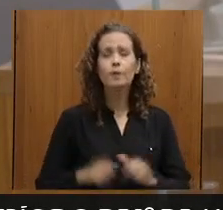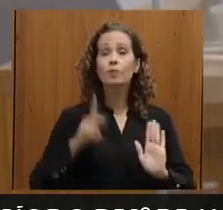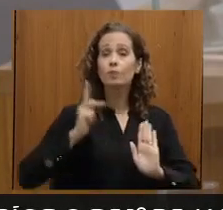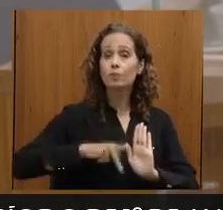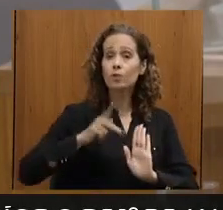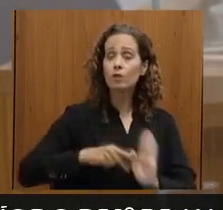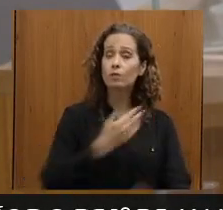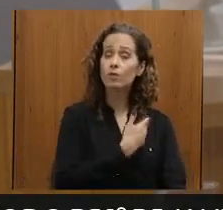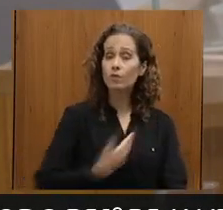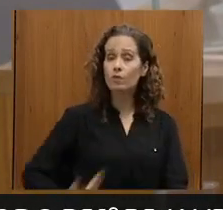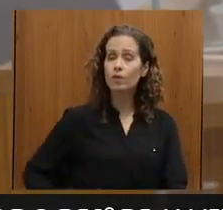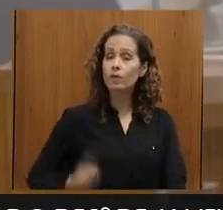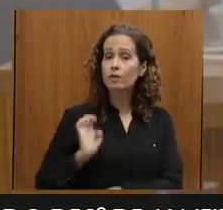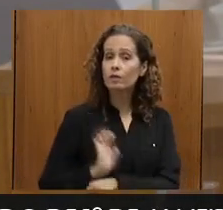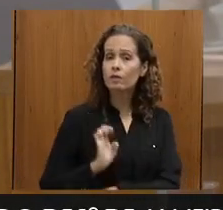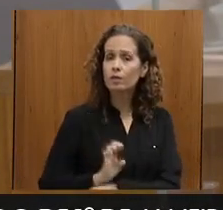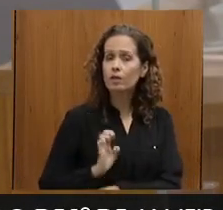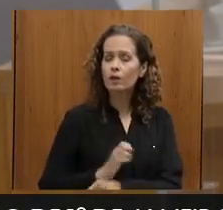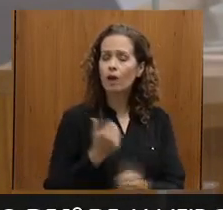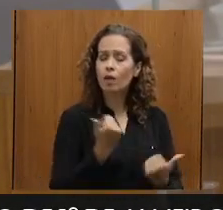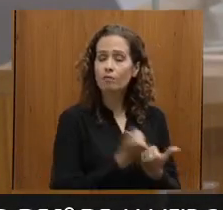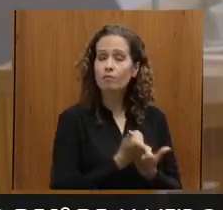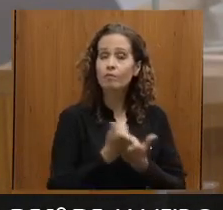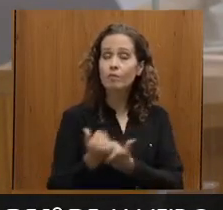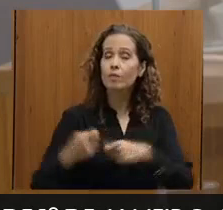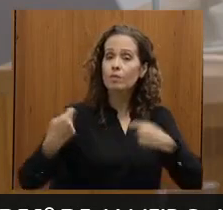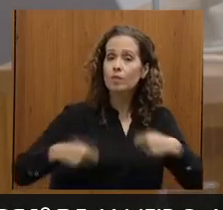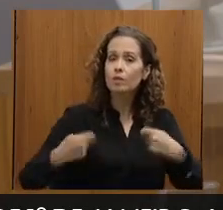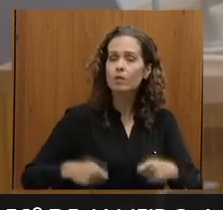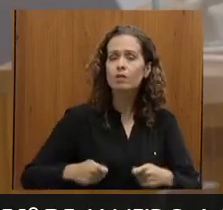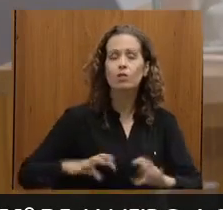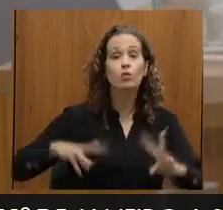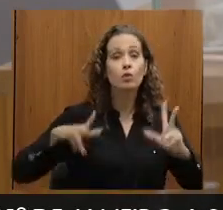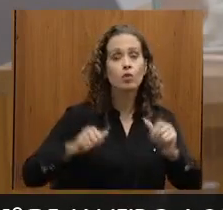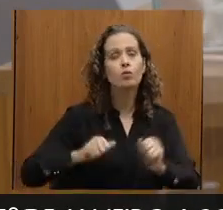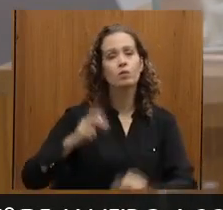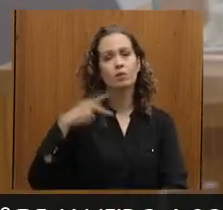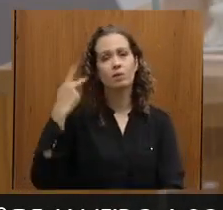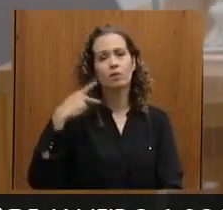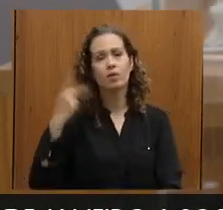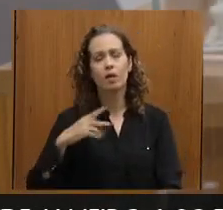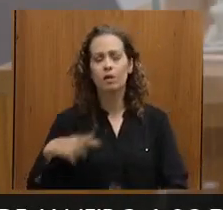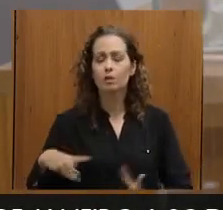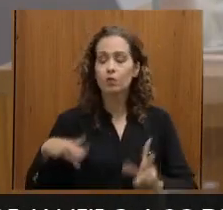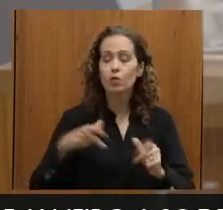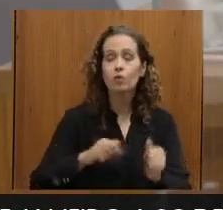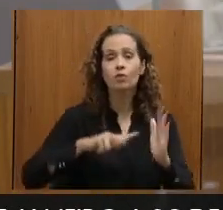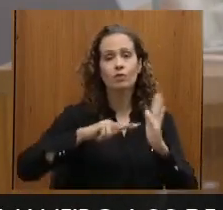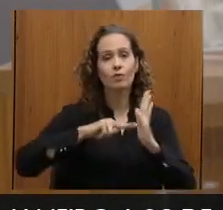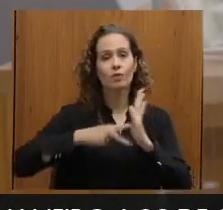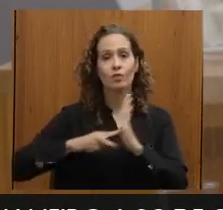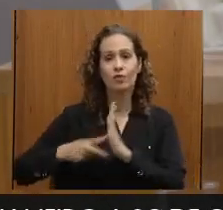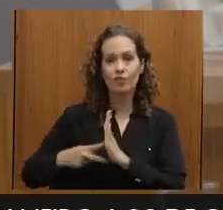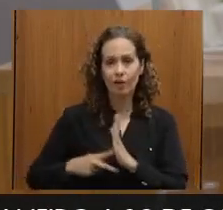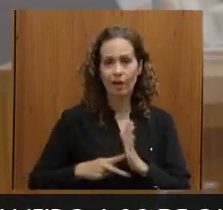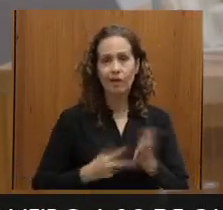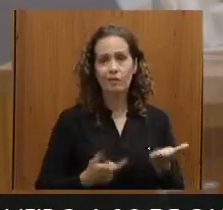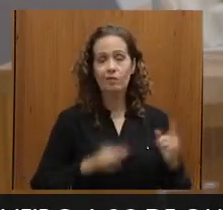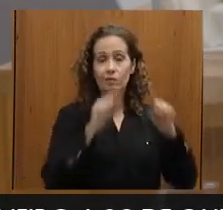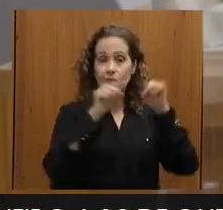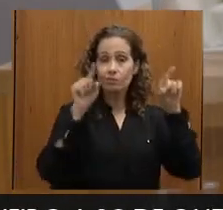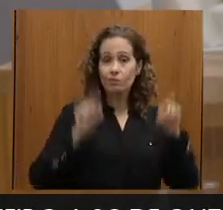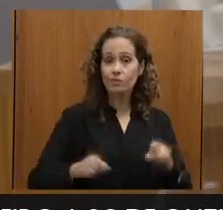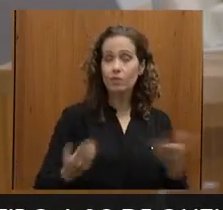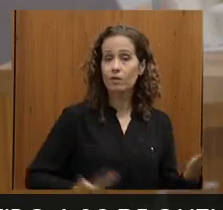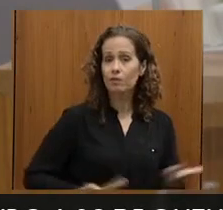que o governo estadual conta muito com o apoio de todos os parlamentares, de todos os sindicatos envolvidos e servidores, para que a gente possa